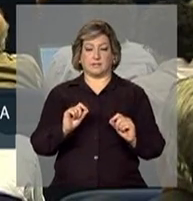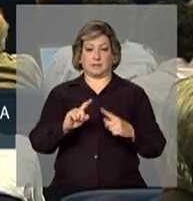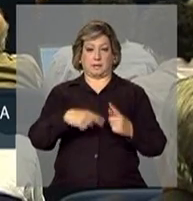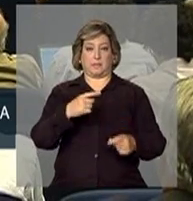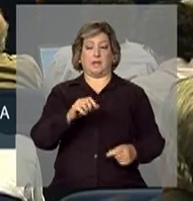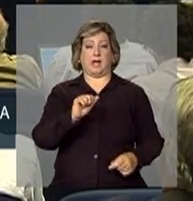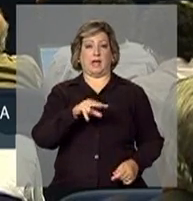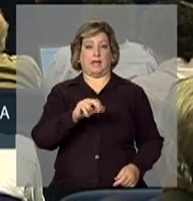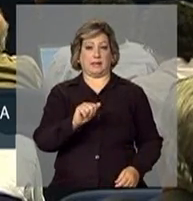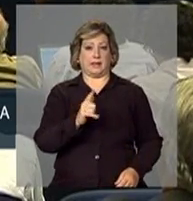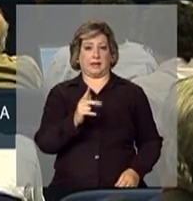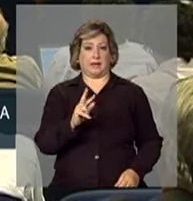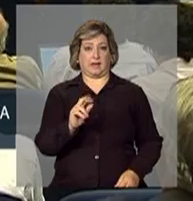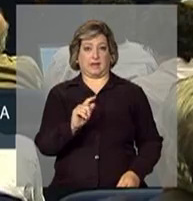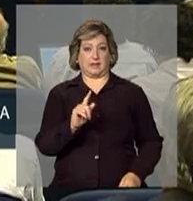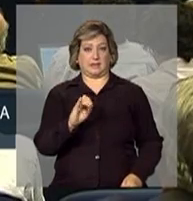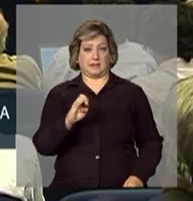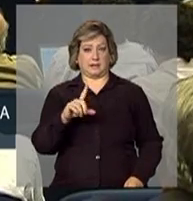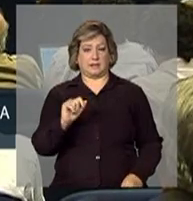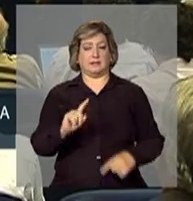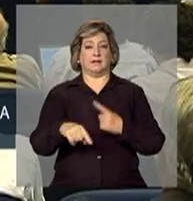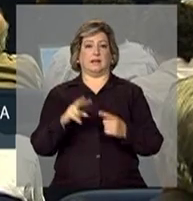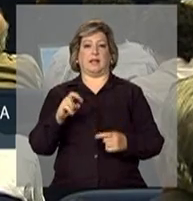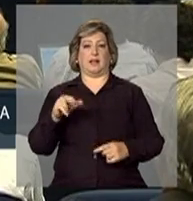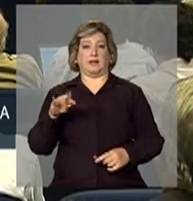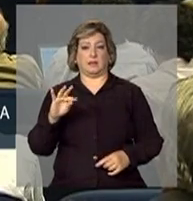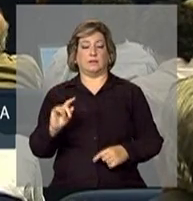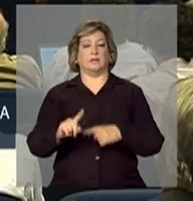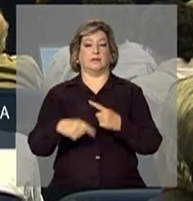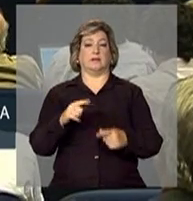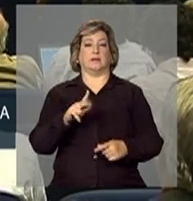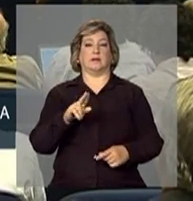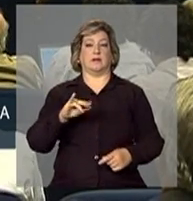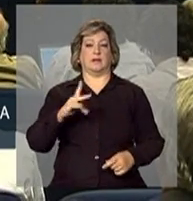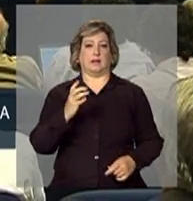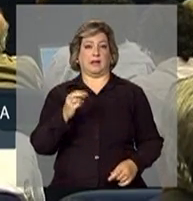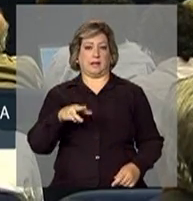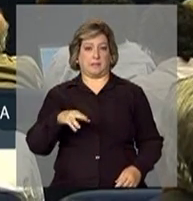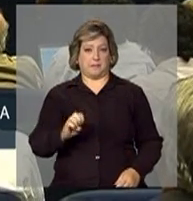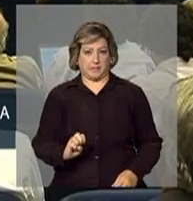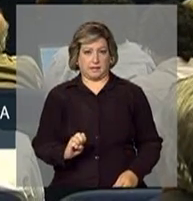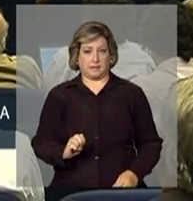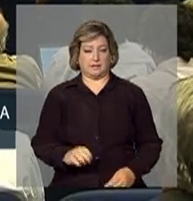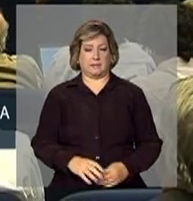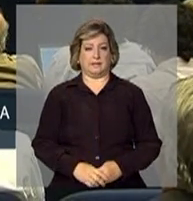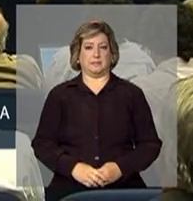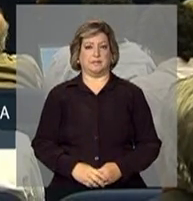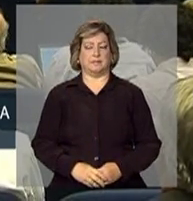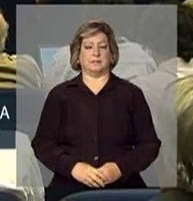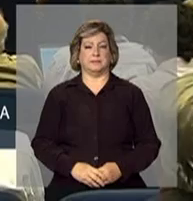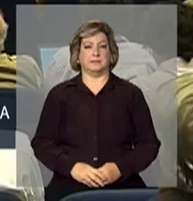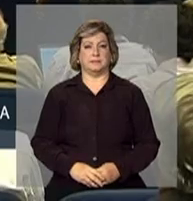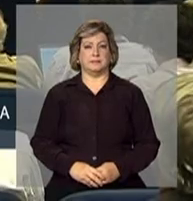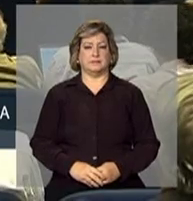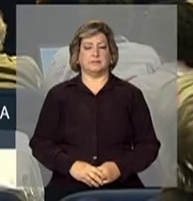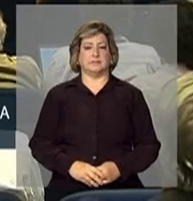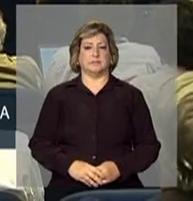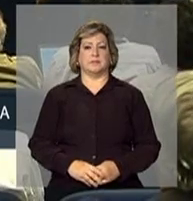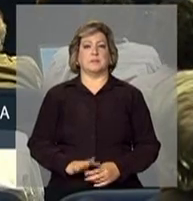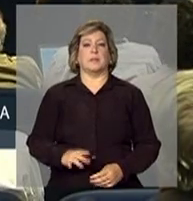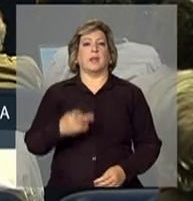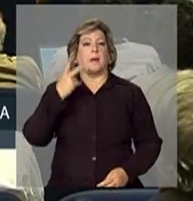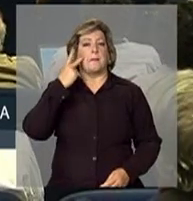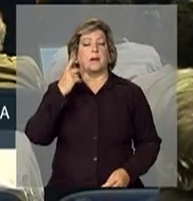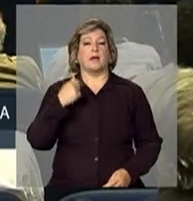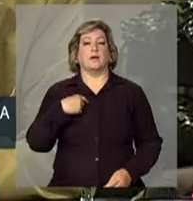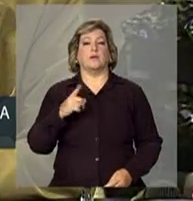Graziella, Renato, do Diário da Manhã, e Guilherme Mazuí, da Zero Hora. Para eu não ficar